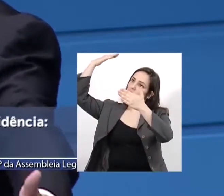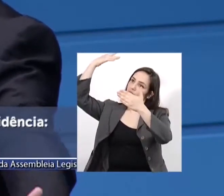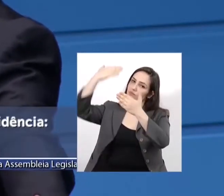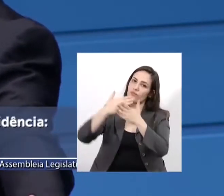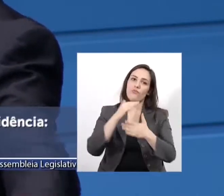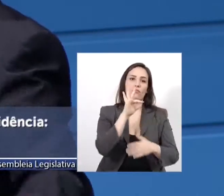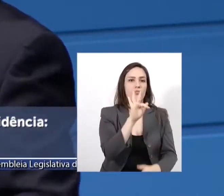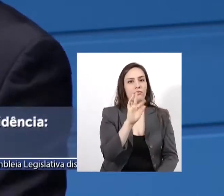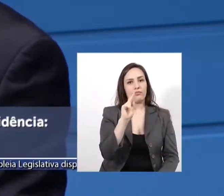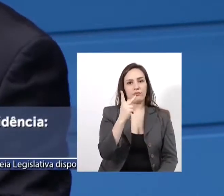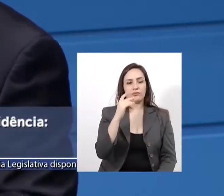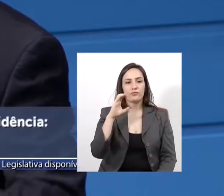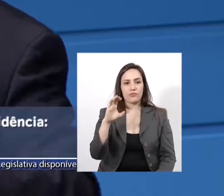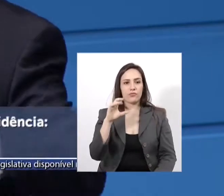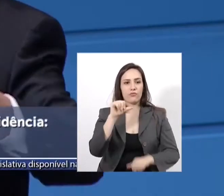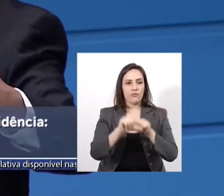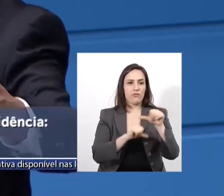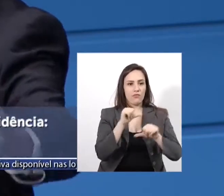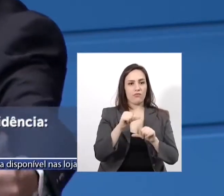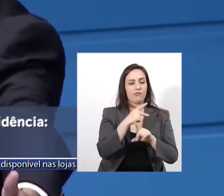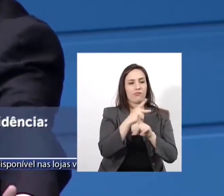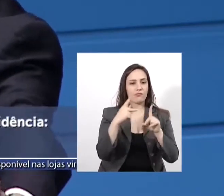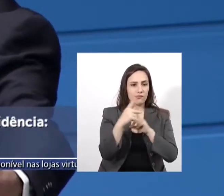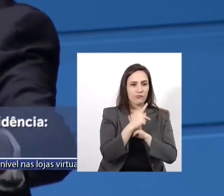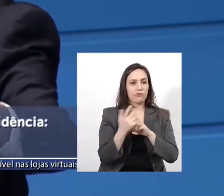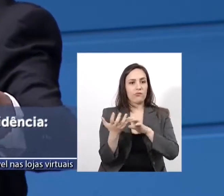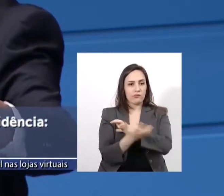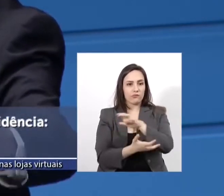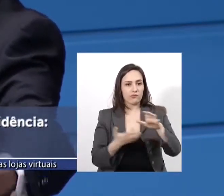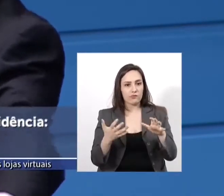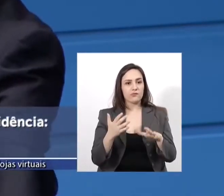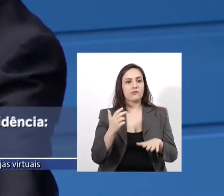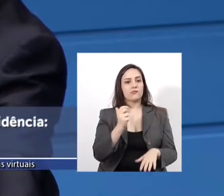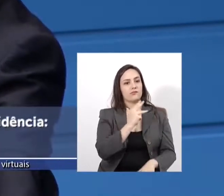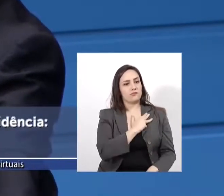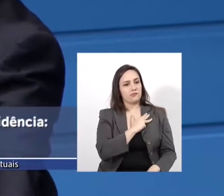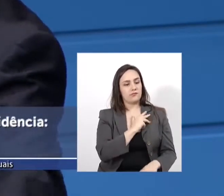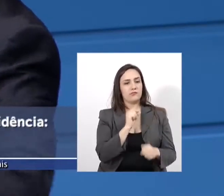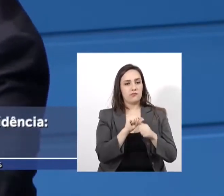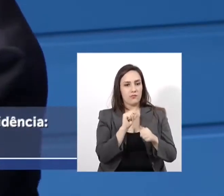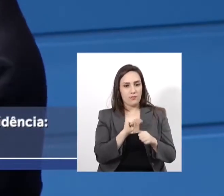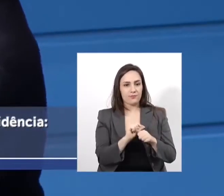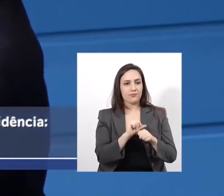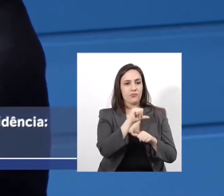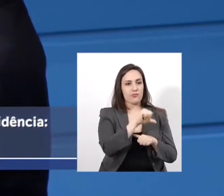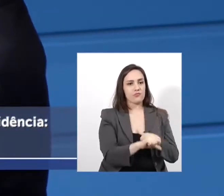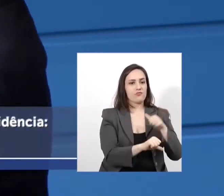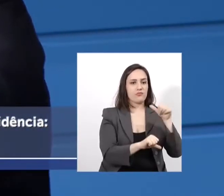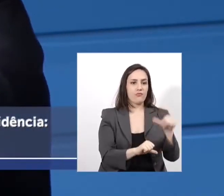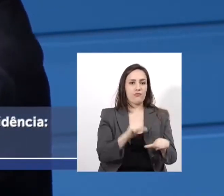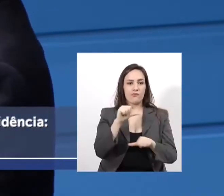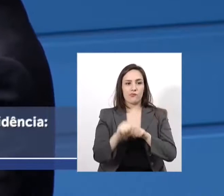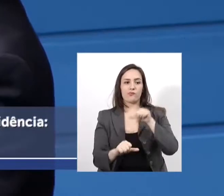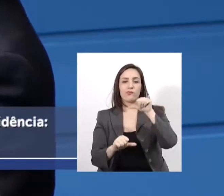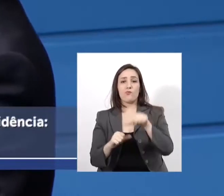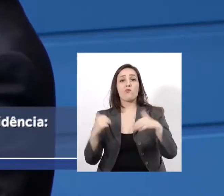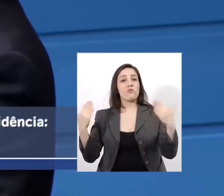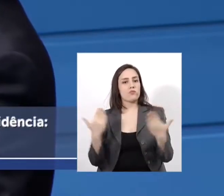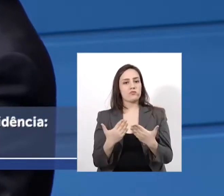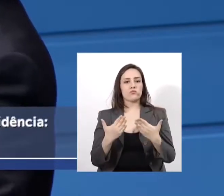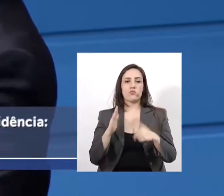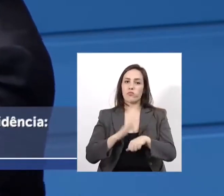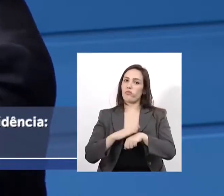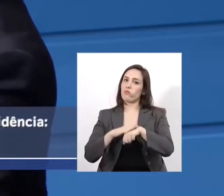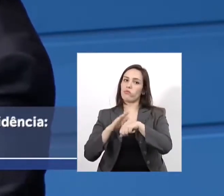Fernando Henrique fez mudança na Previdência, o governo Lula fez, o governo Dilma fez, agora avançou mais. E quero dizer